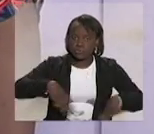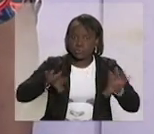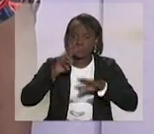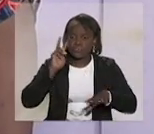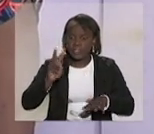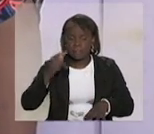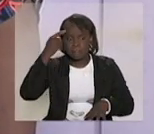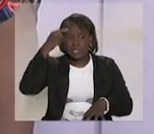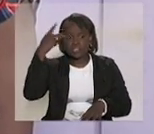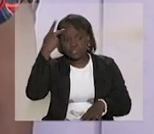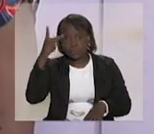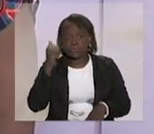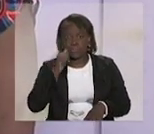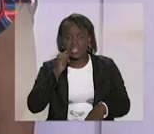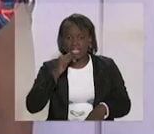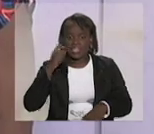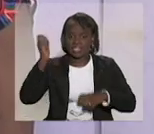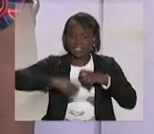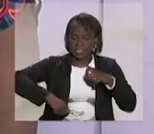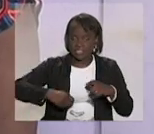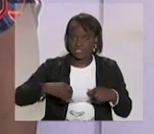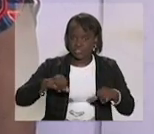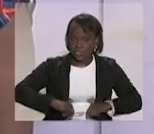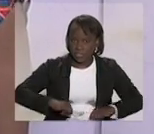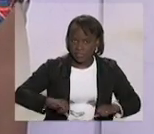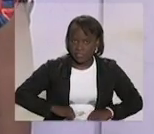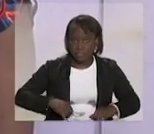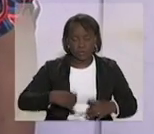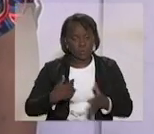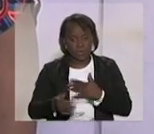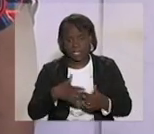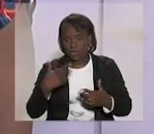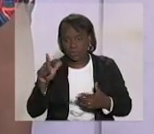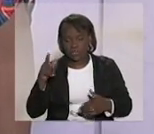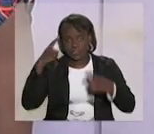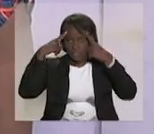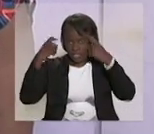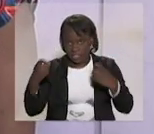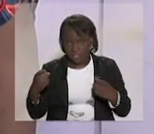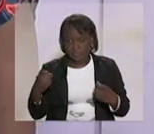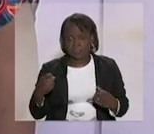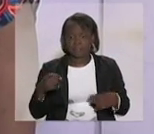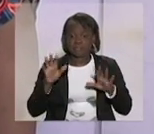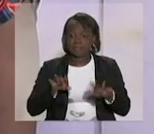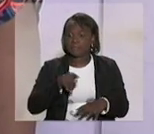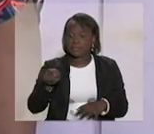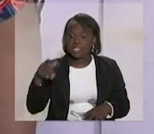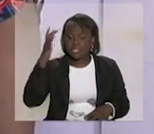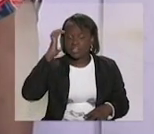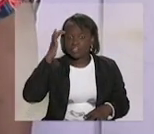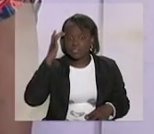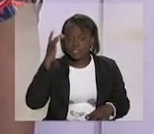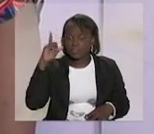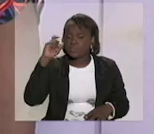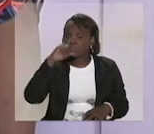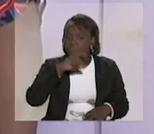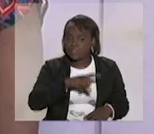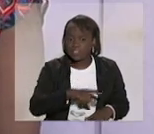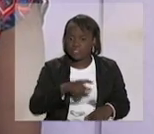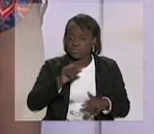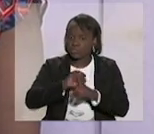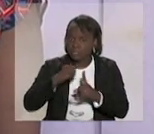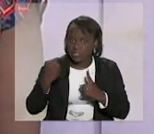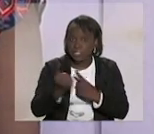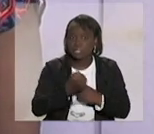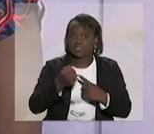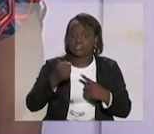sociedade com relação às mulheres que sofrem, né, violência sexual ou qualquer outro tipo de violência. Mas para vocês, por que é tão difícil